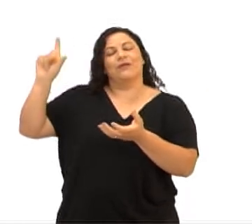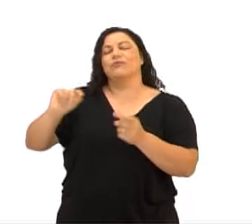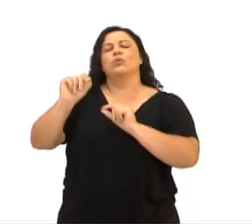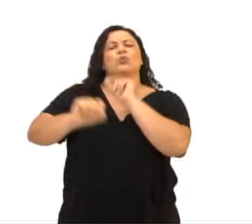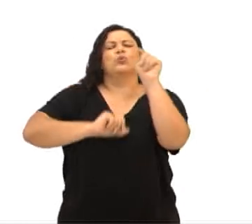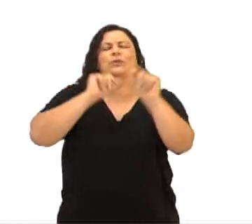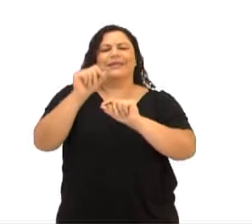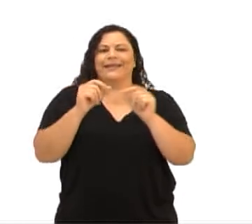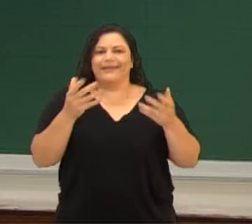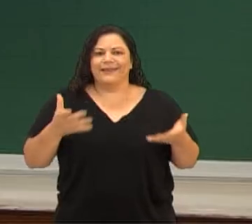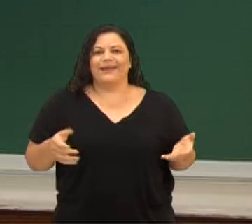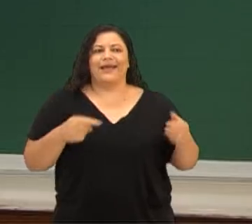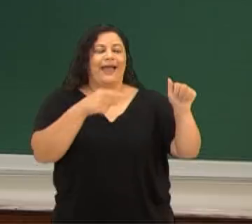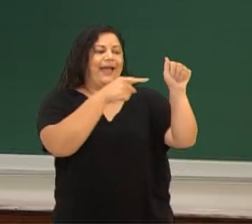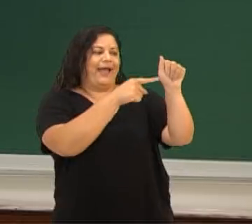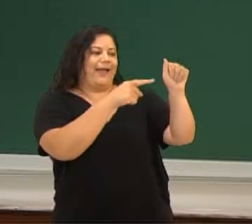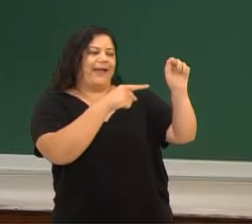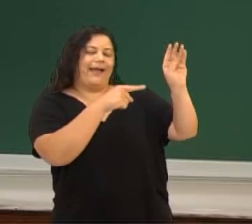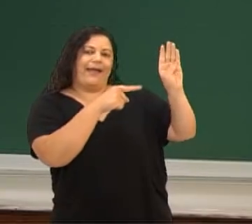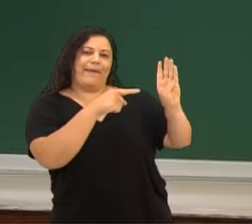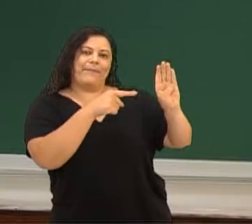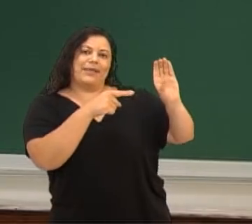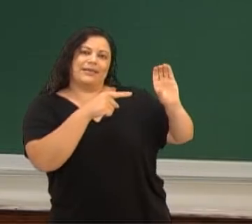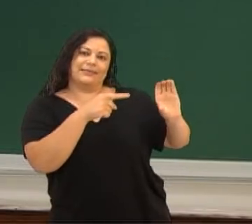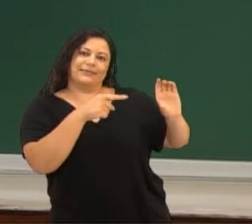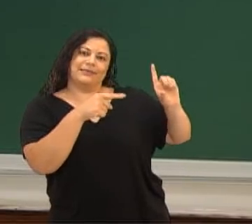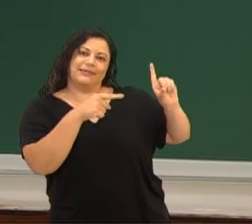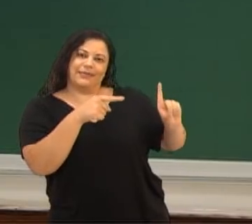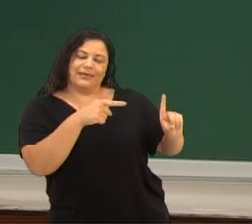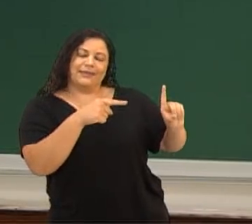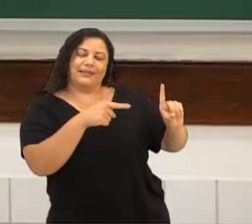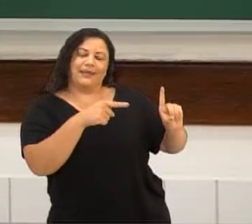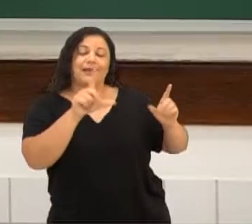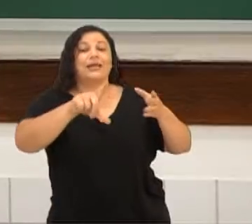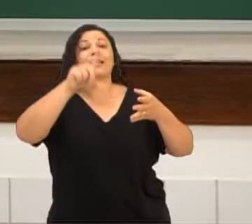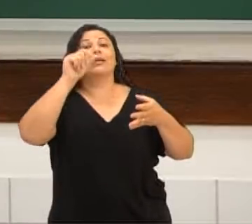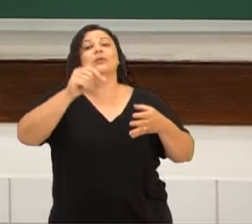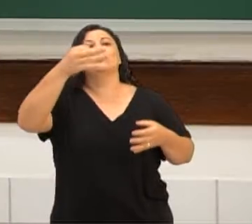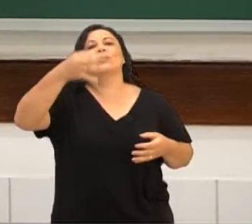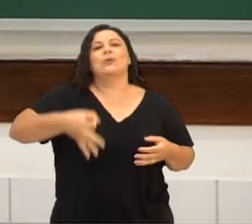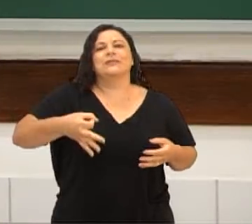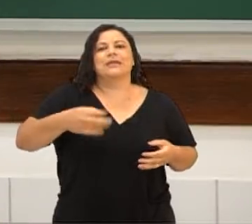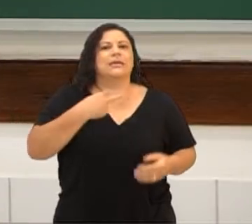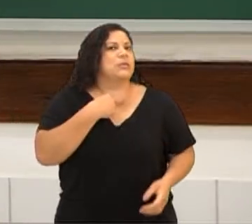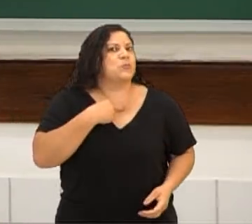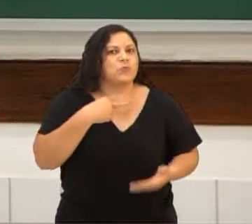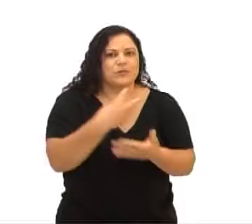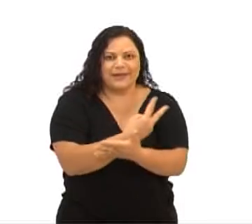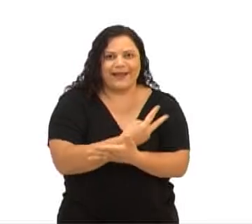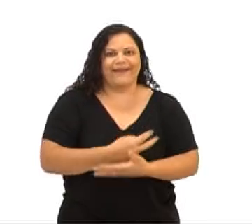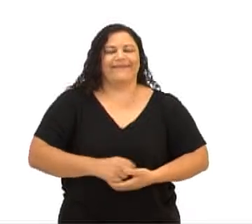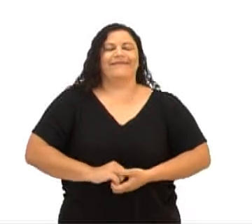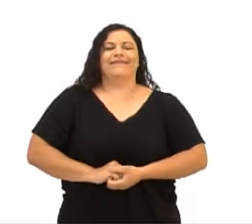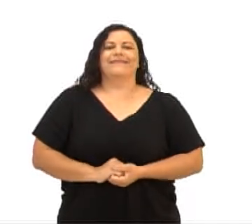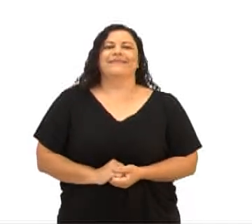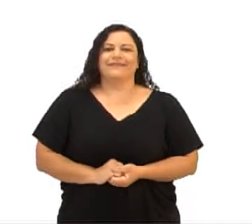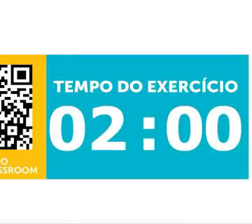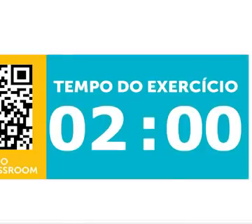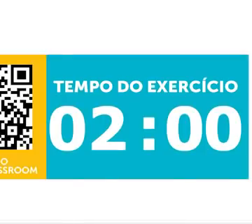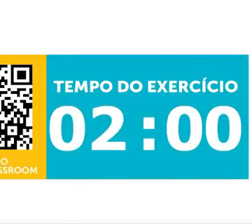turismo. Letra C, telecomunicações. Ou letra D, pecuária. Vai lá, não pode errar essa aí, hein? Vamos nessa.